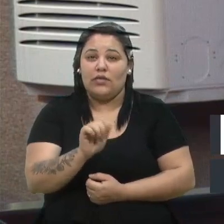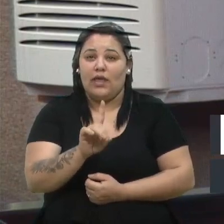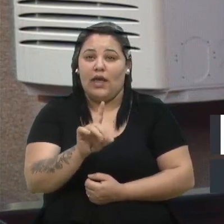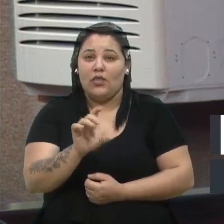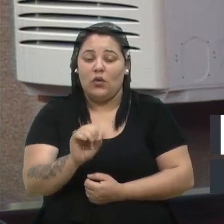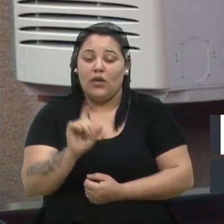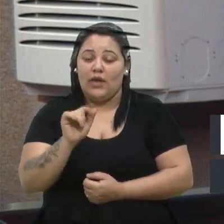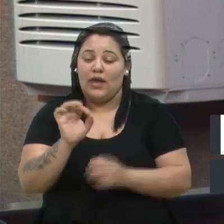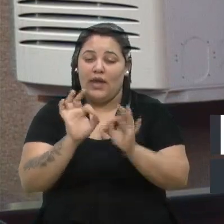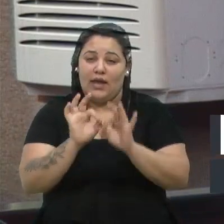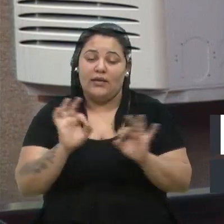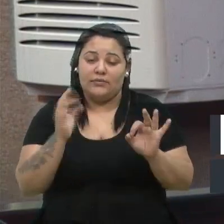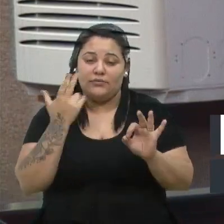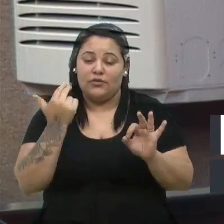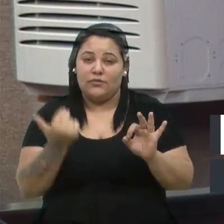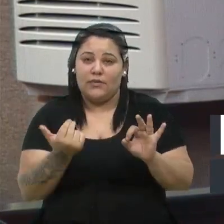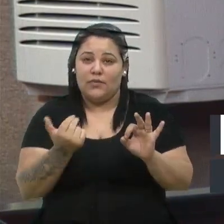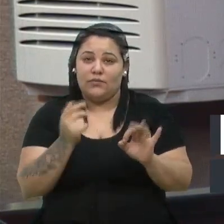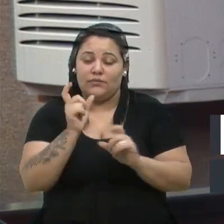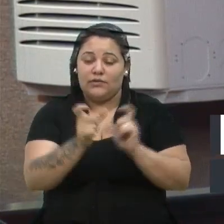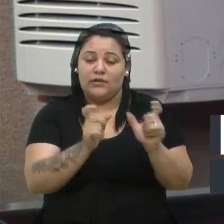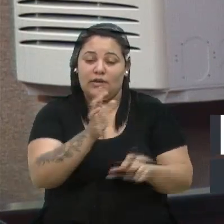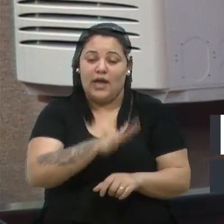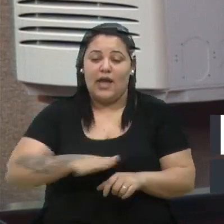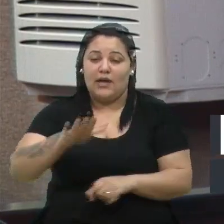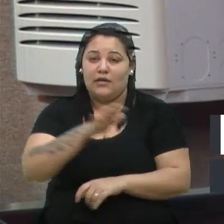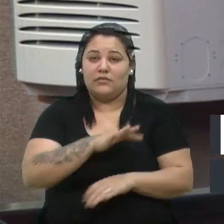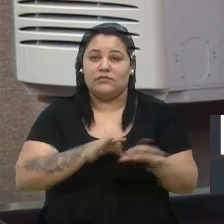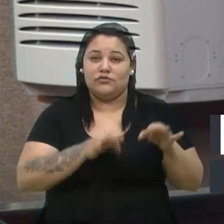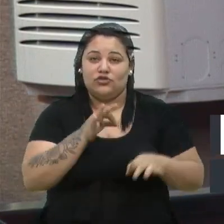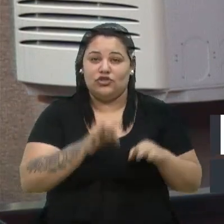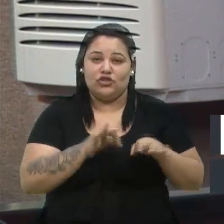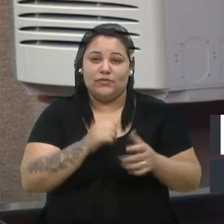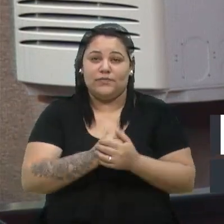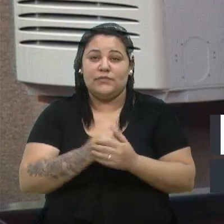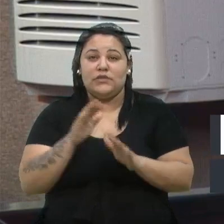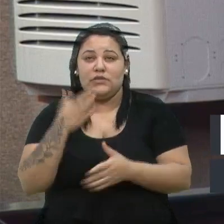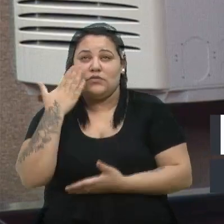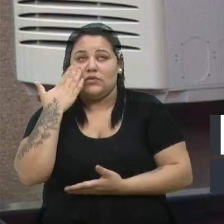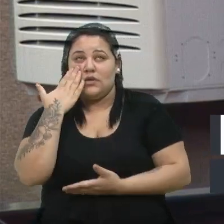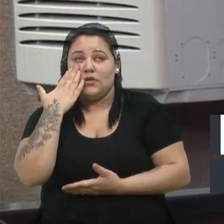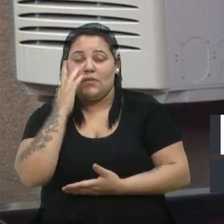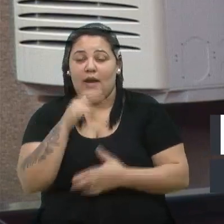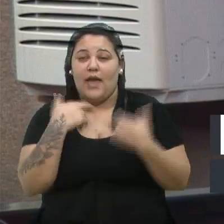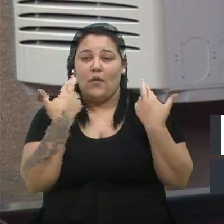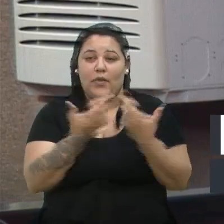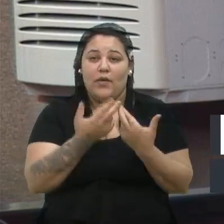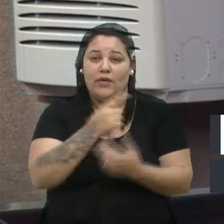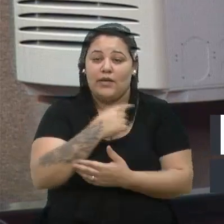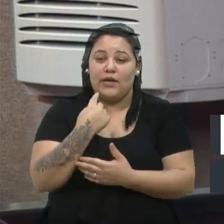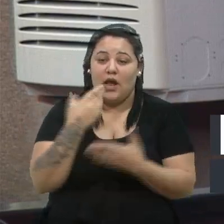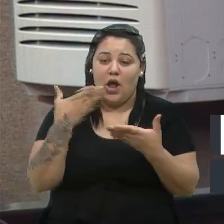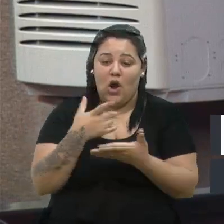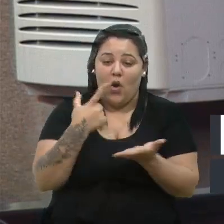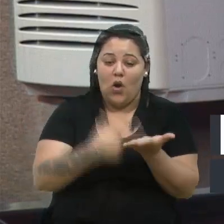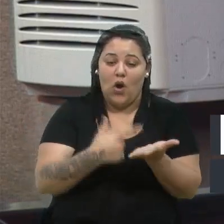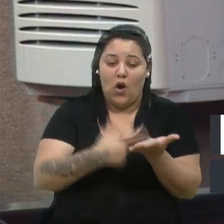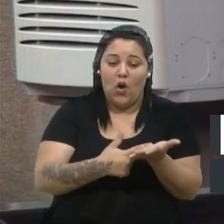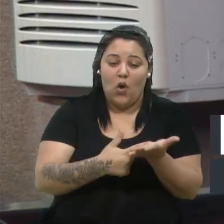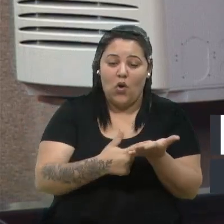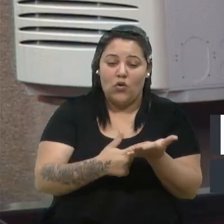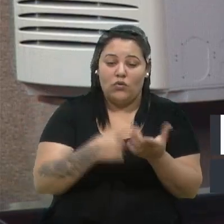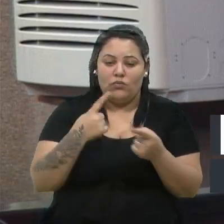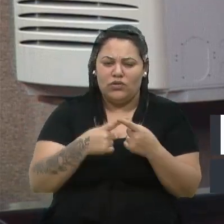Mas, assim, se eu sei que uma reunião foi aprazada para hoje, por que um dia anterior eu vou entrar e fazer um pedido